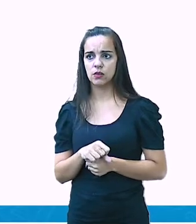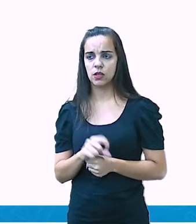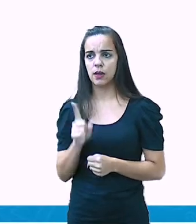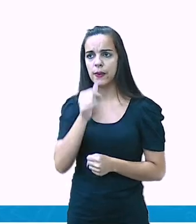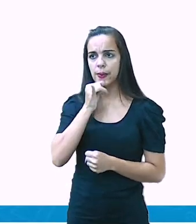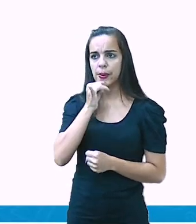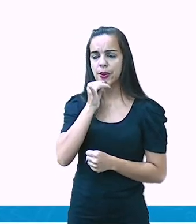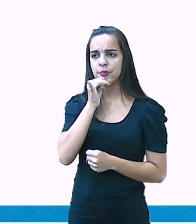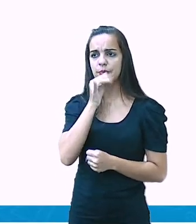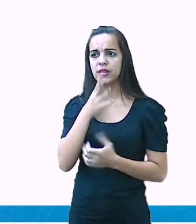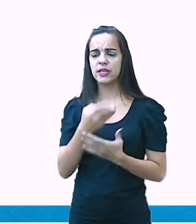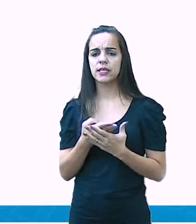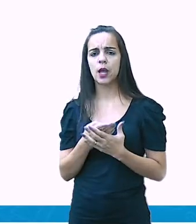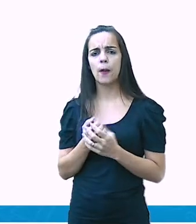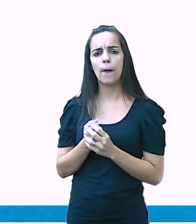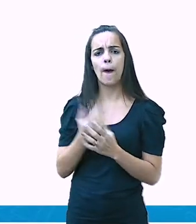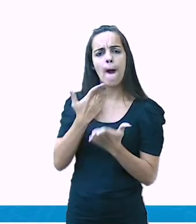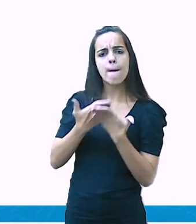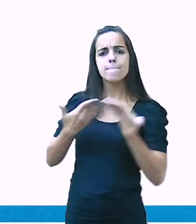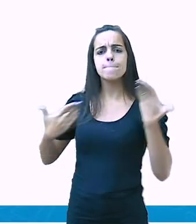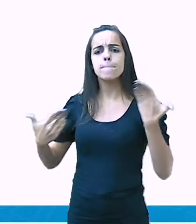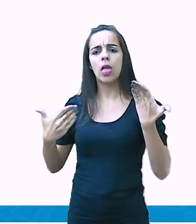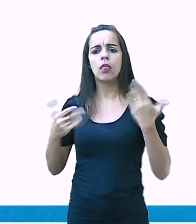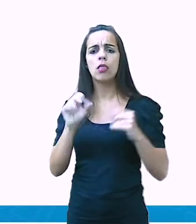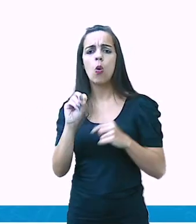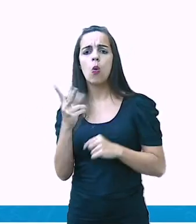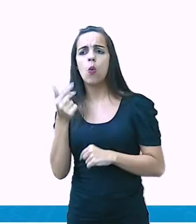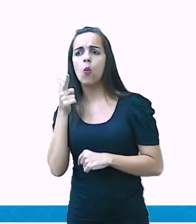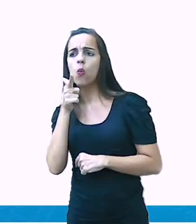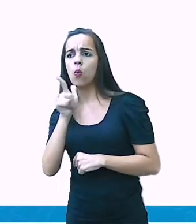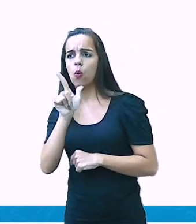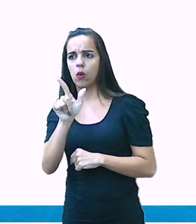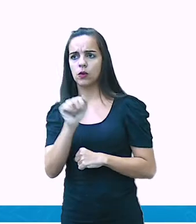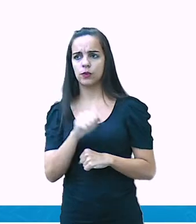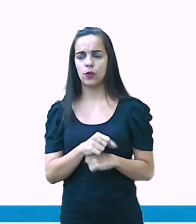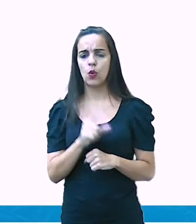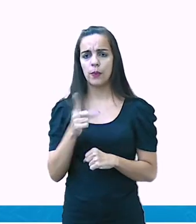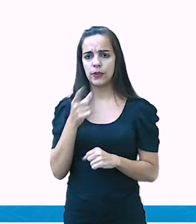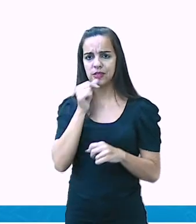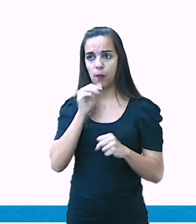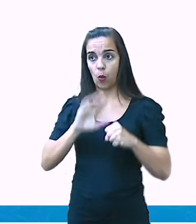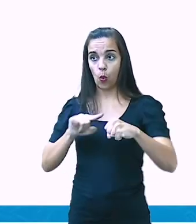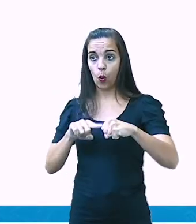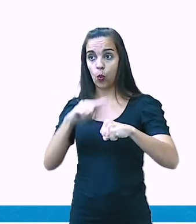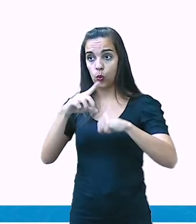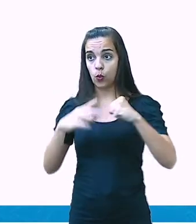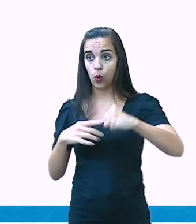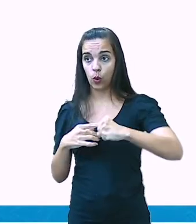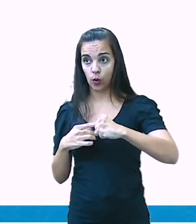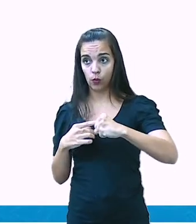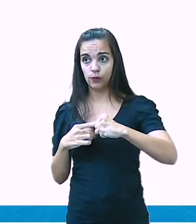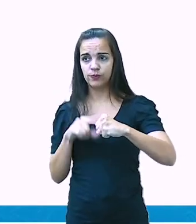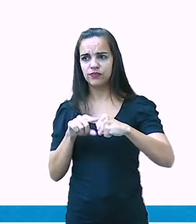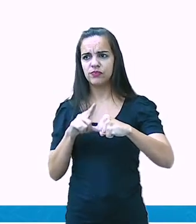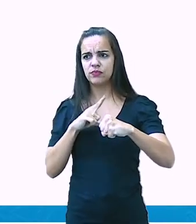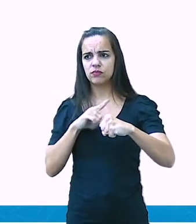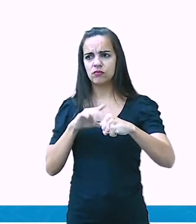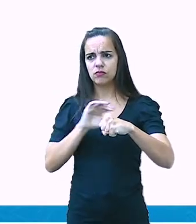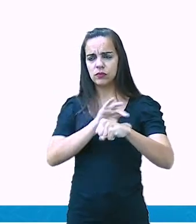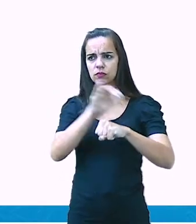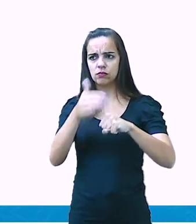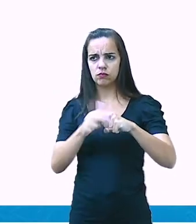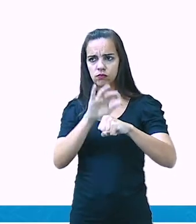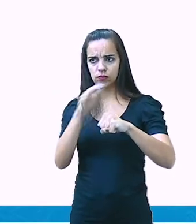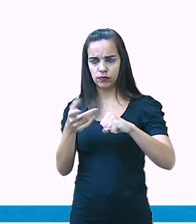perderam elétrons. Então, vamos pensar, o núcleo de um átomo, ele